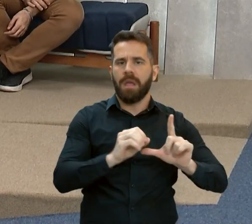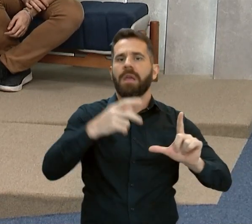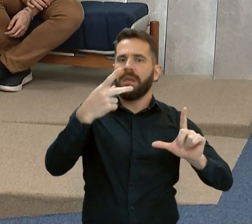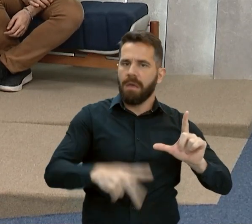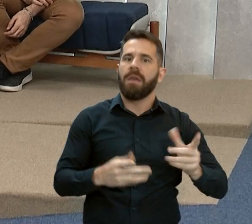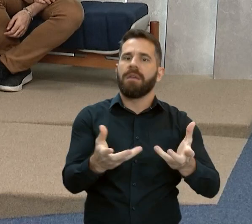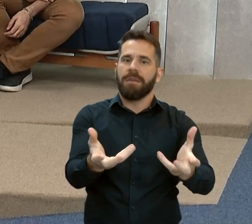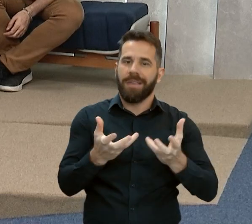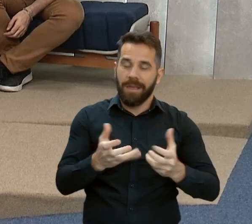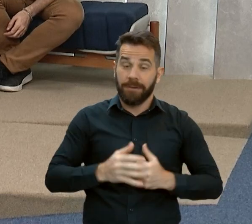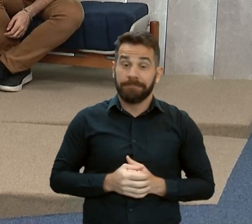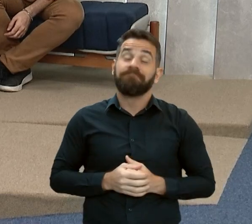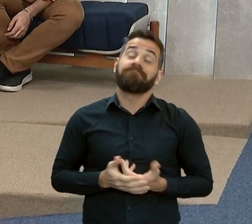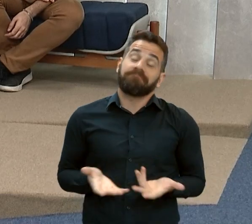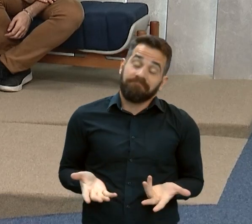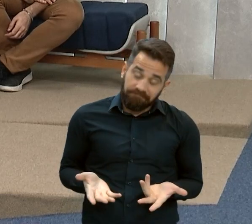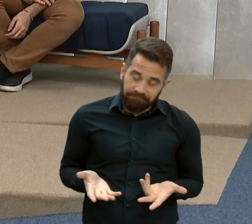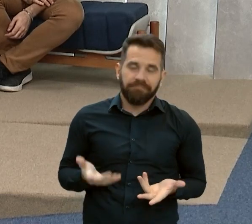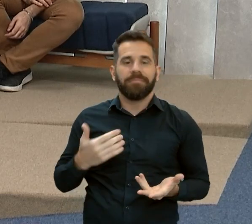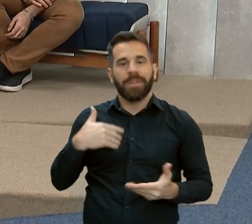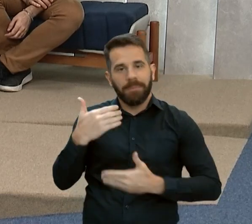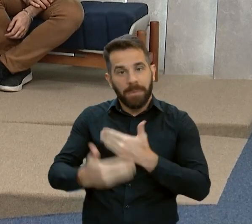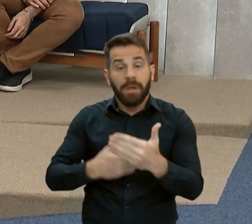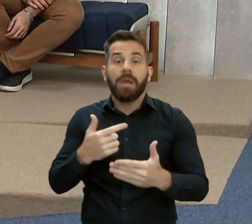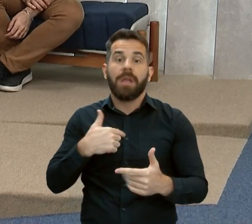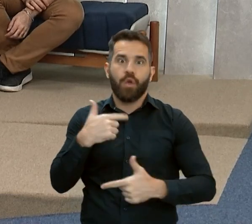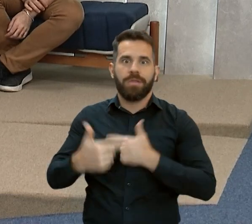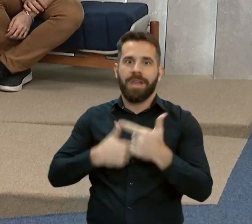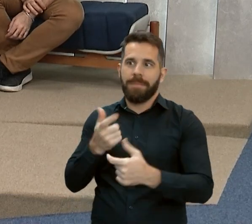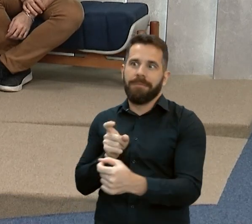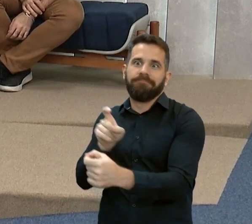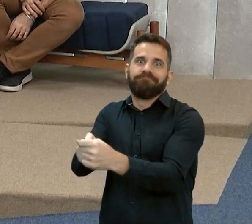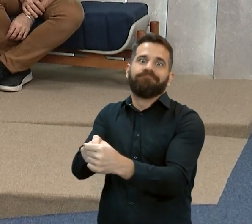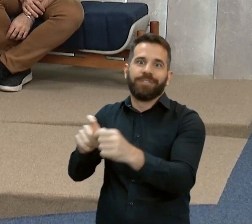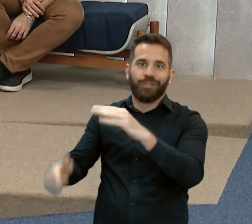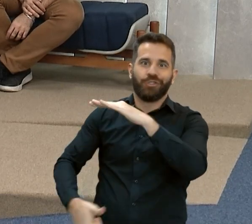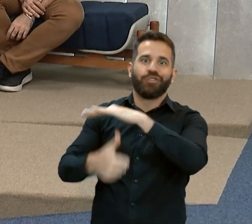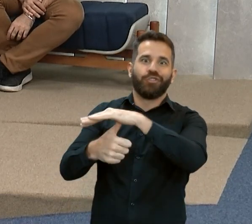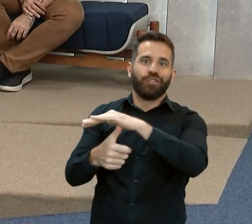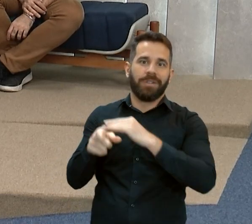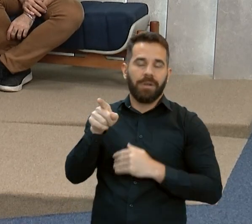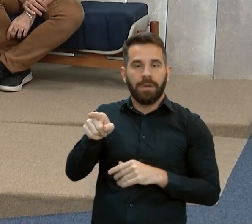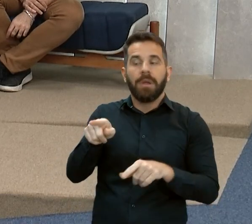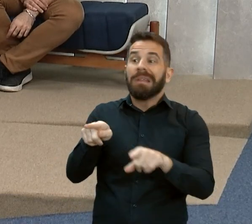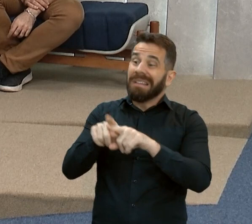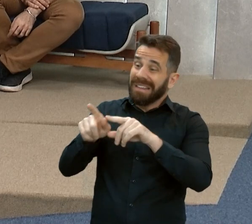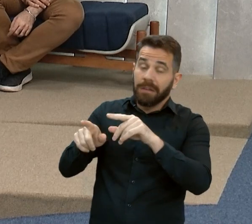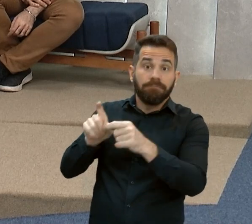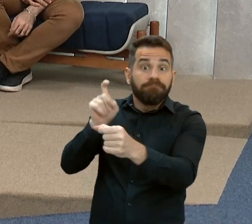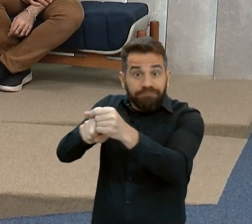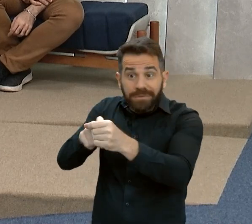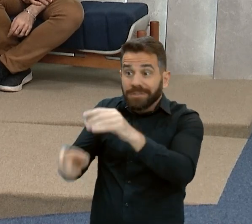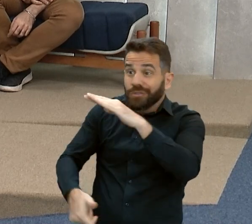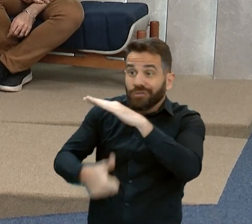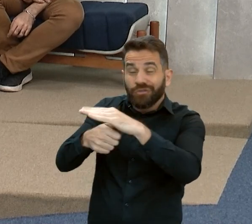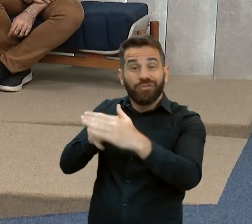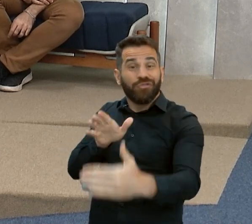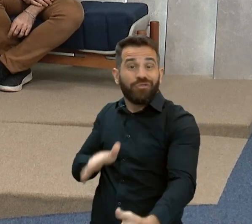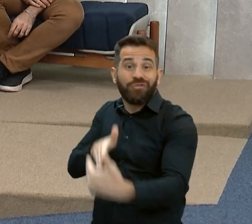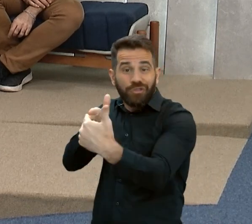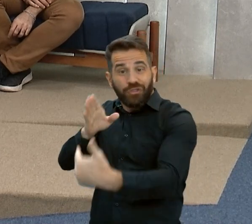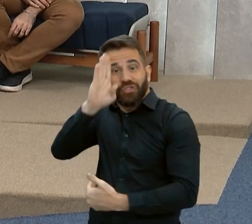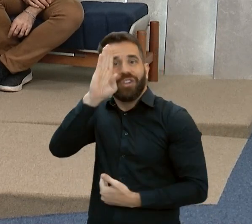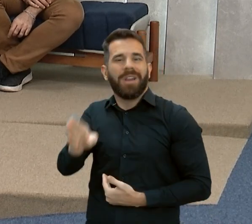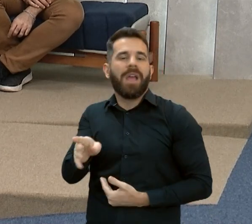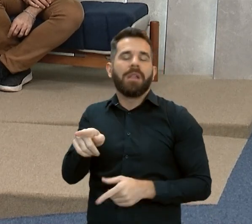Eu trabalhei diretamente no gabinete, né? Então a gente teve todas as facilidades, né? Porque é